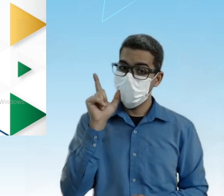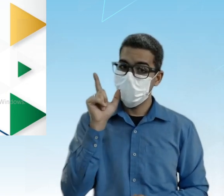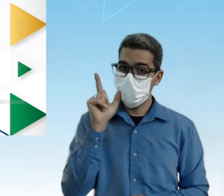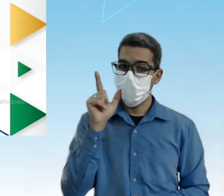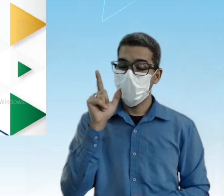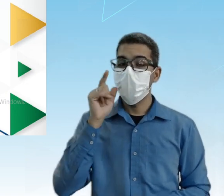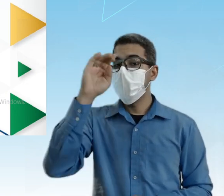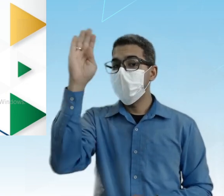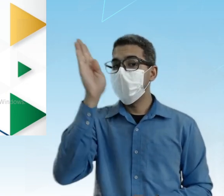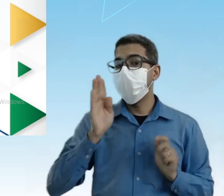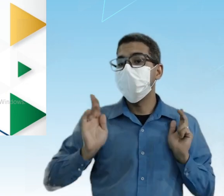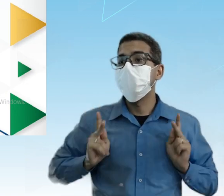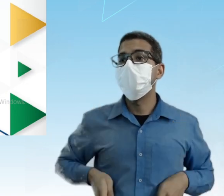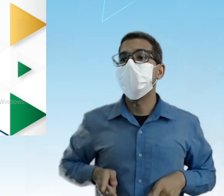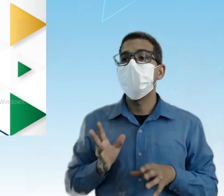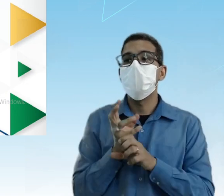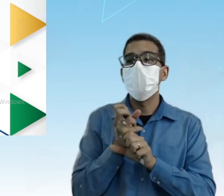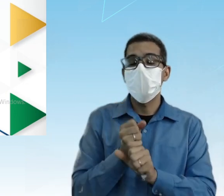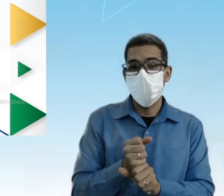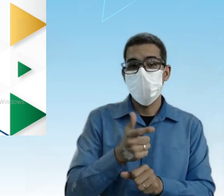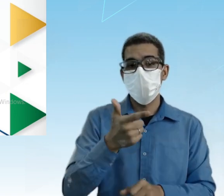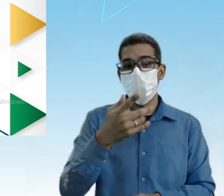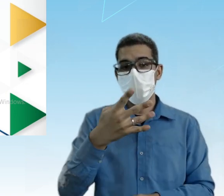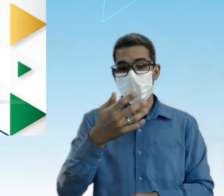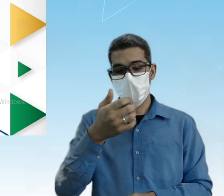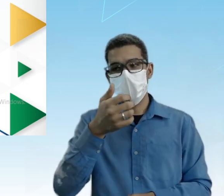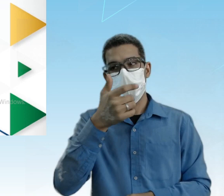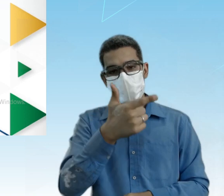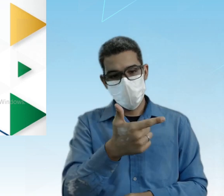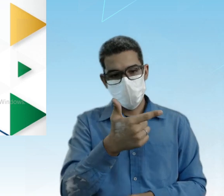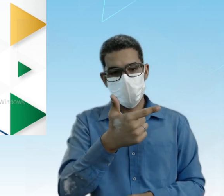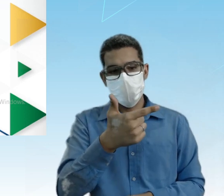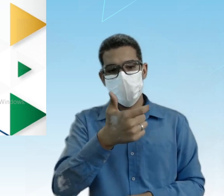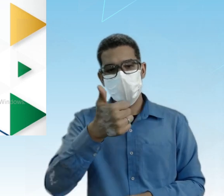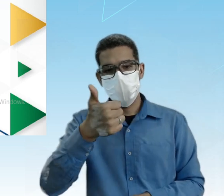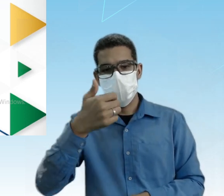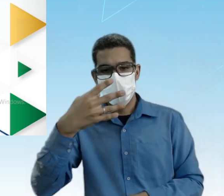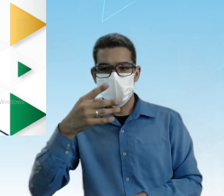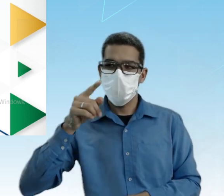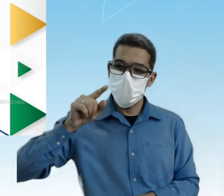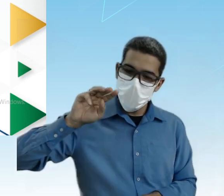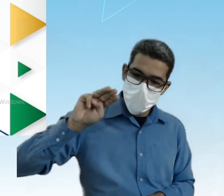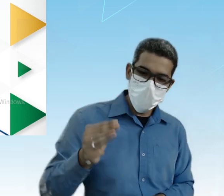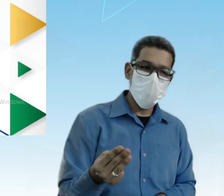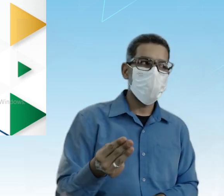do Brasil, está em torno de 2.014 milhões,